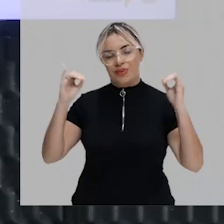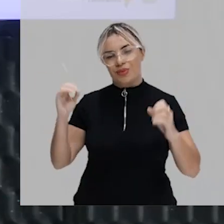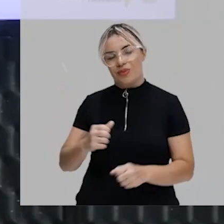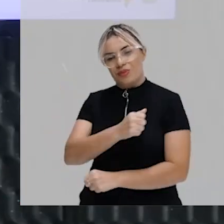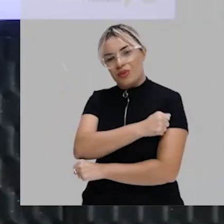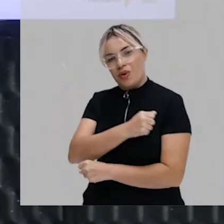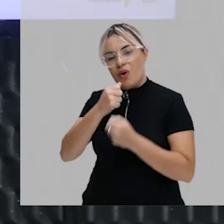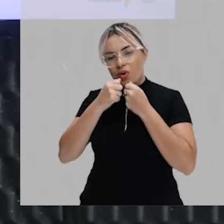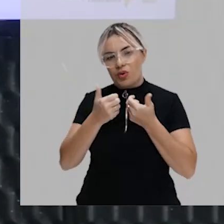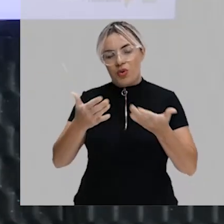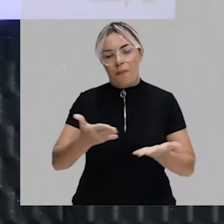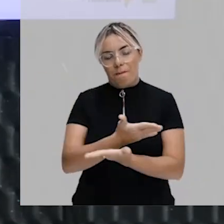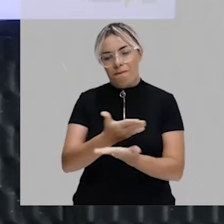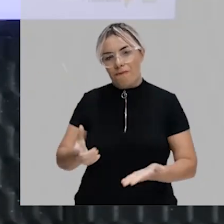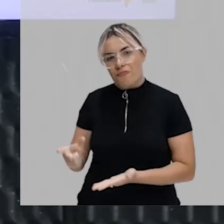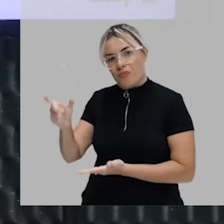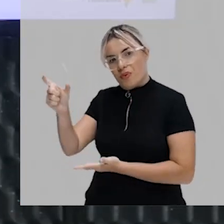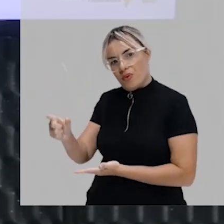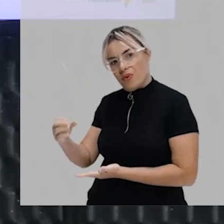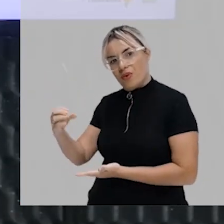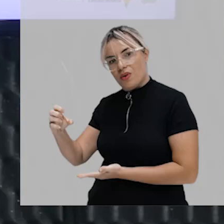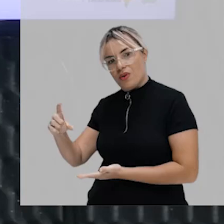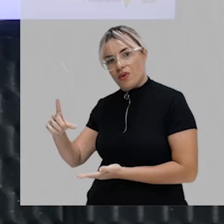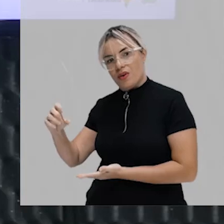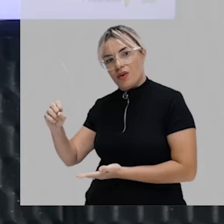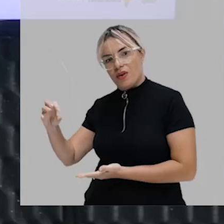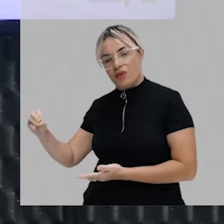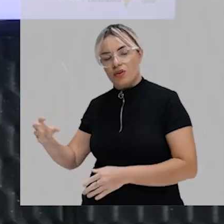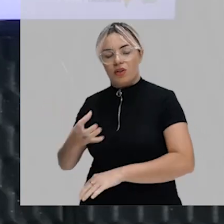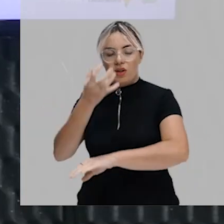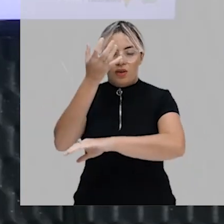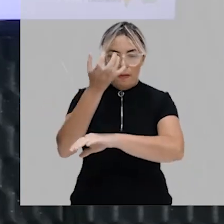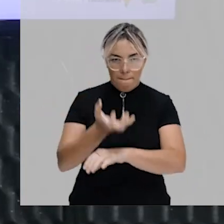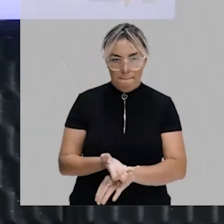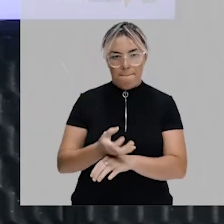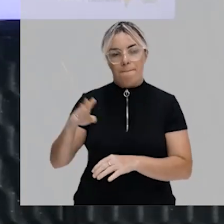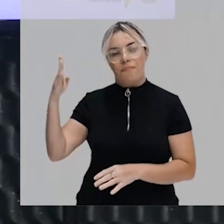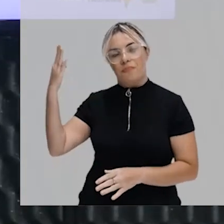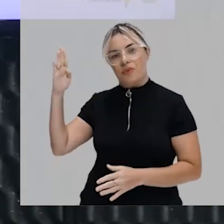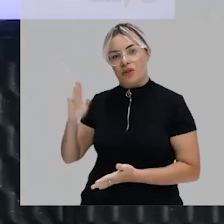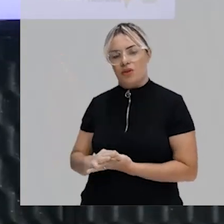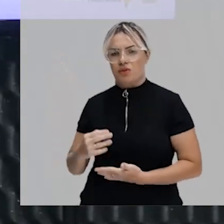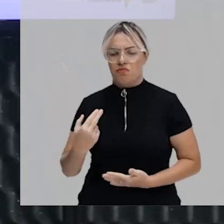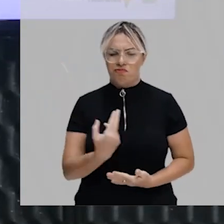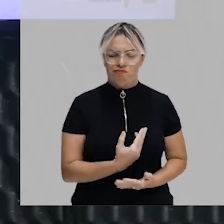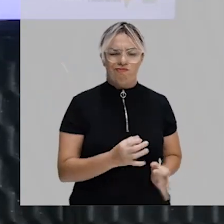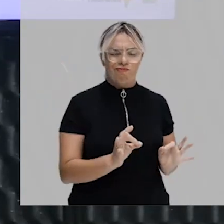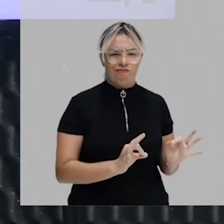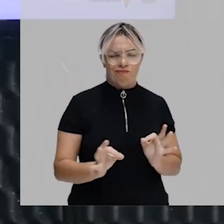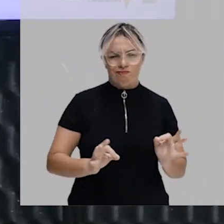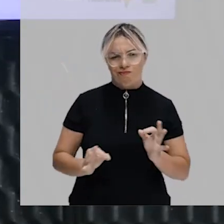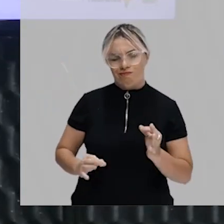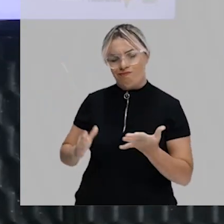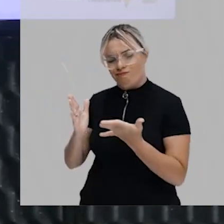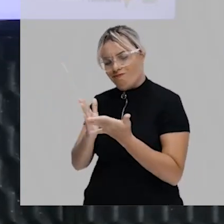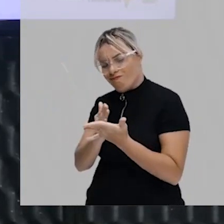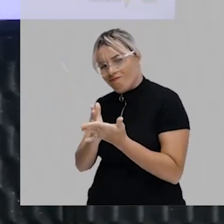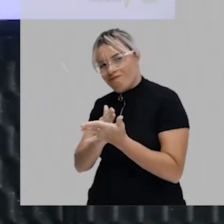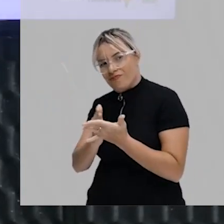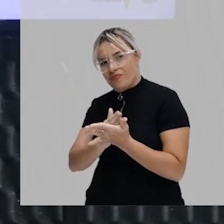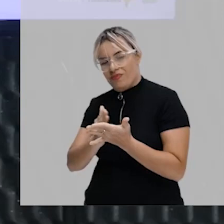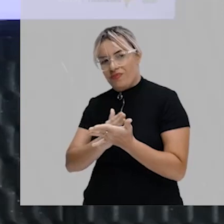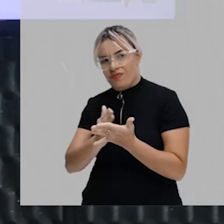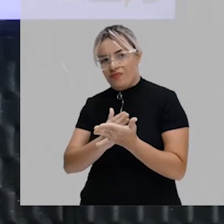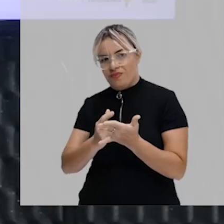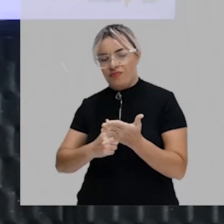Fala pessoal, tudo bem com vocês? Aqui é o professor Celso Ramos. Vamos para mais uma aula de biologia? Estão preparados? Com o caderninho na mão,